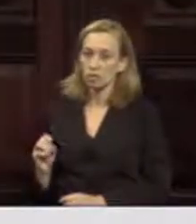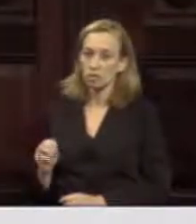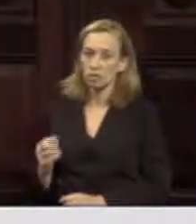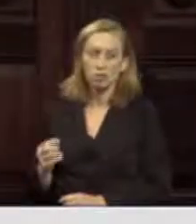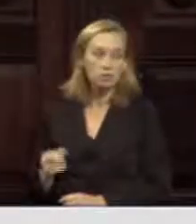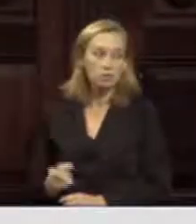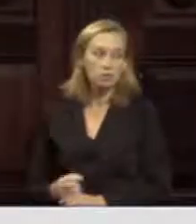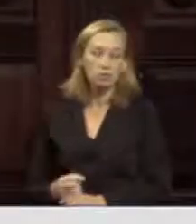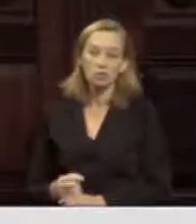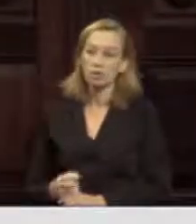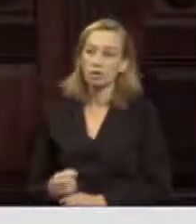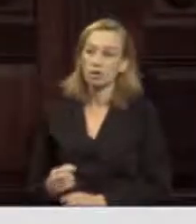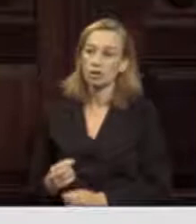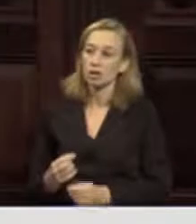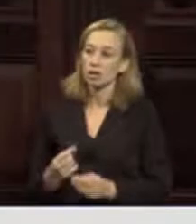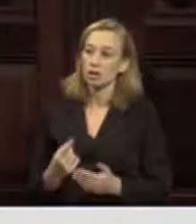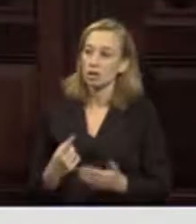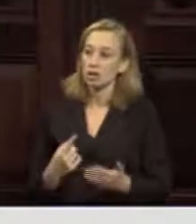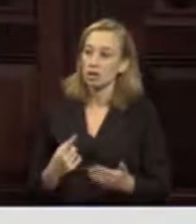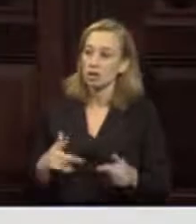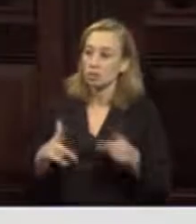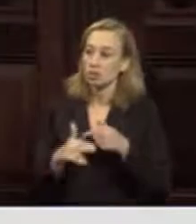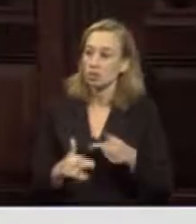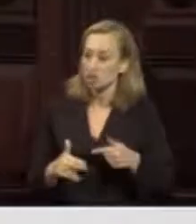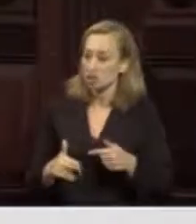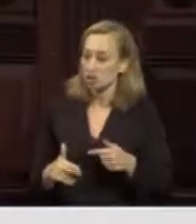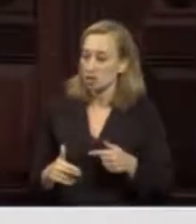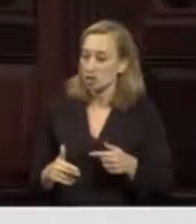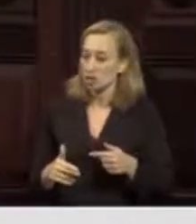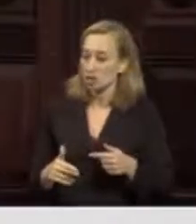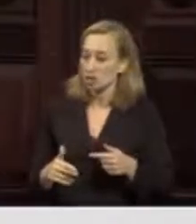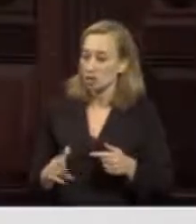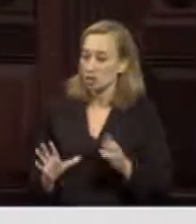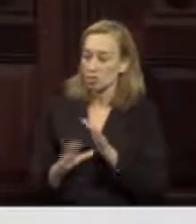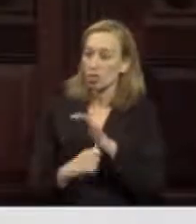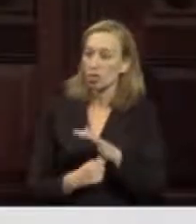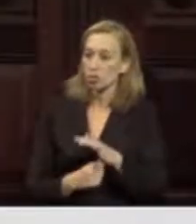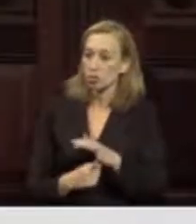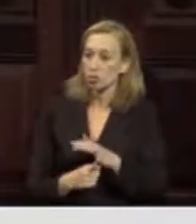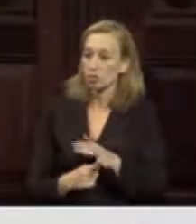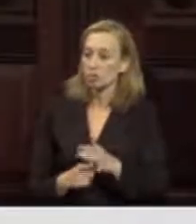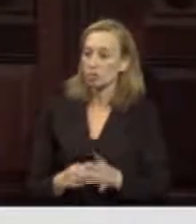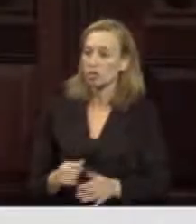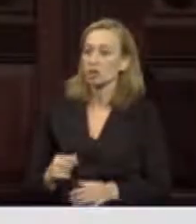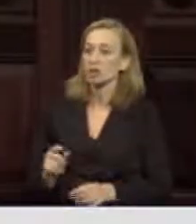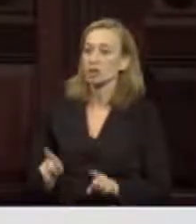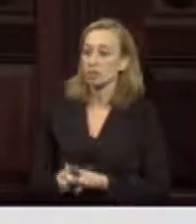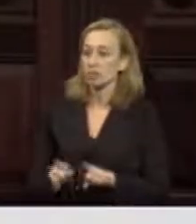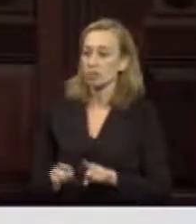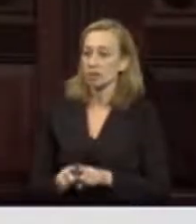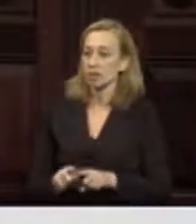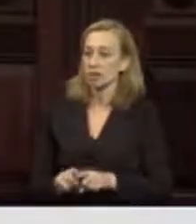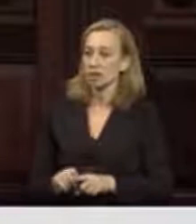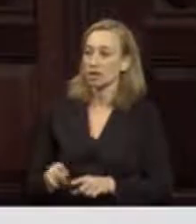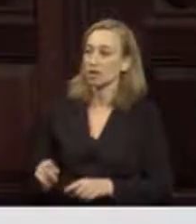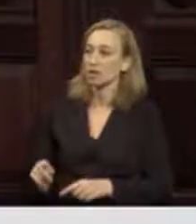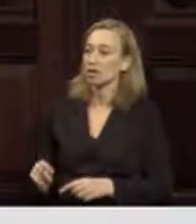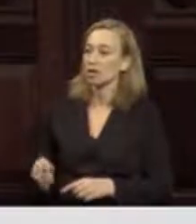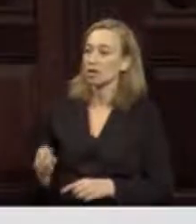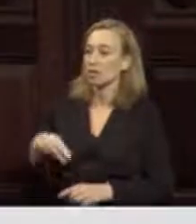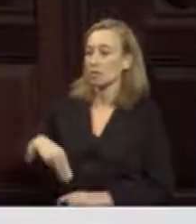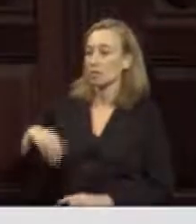impedir um assalto e também perdeu a sua vida. E Maurício Chagas, morto na favela do Gogó da